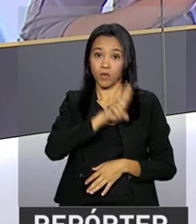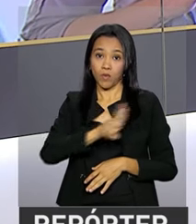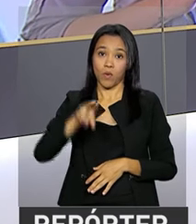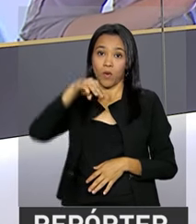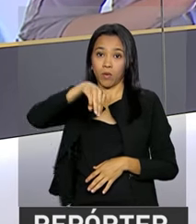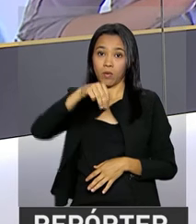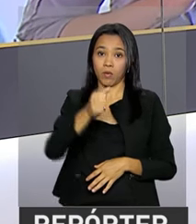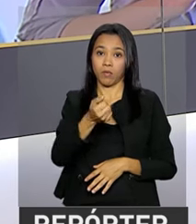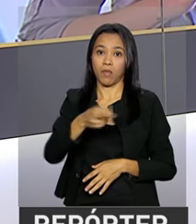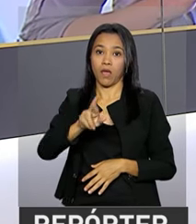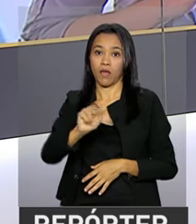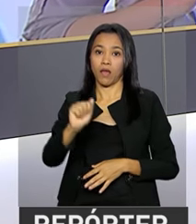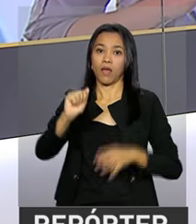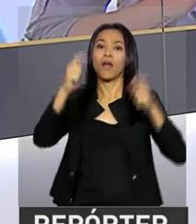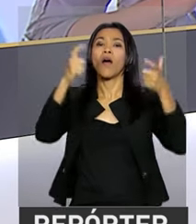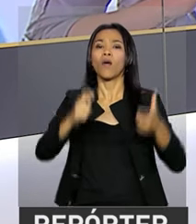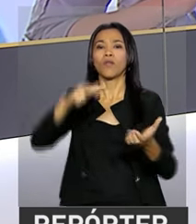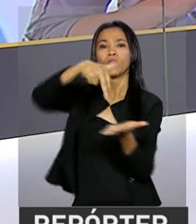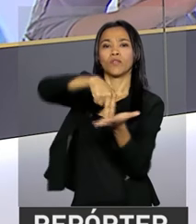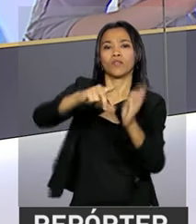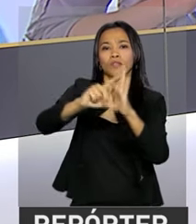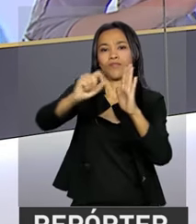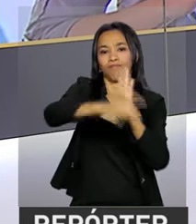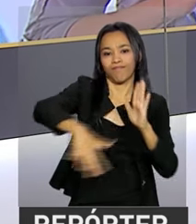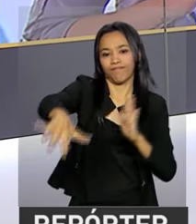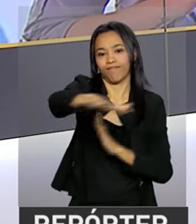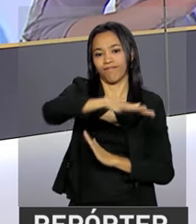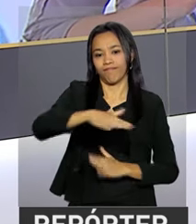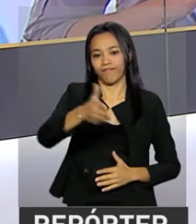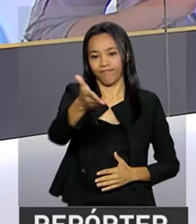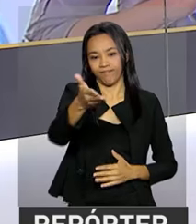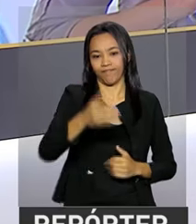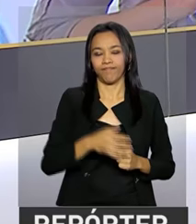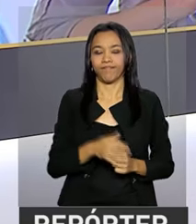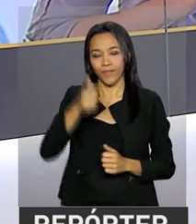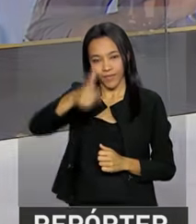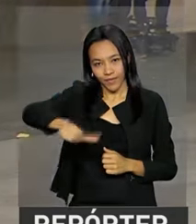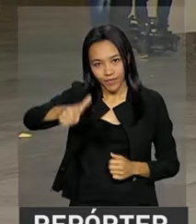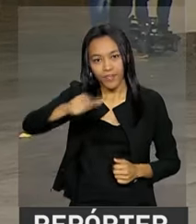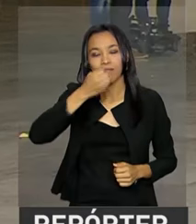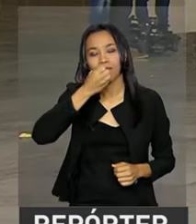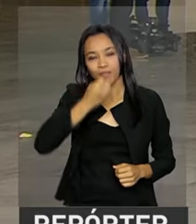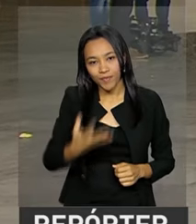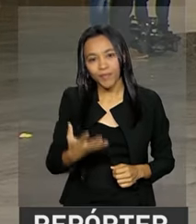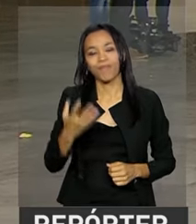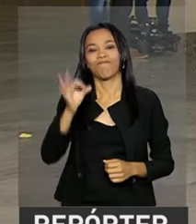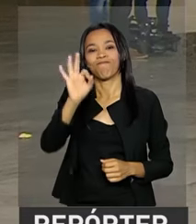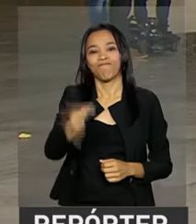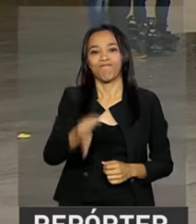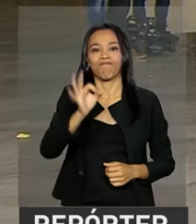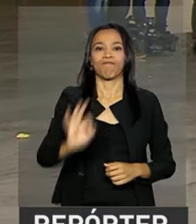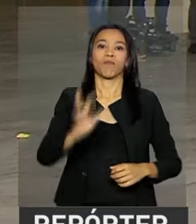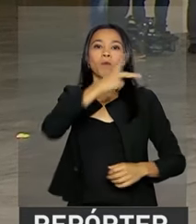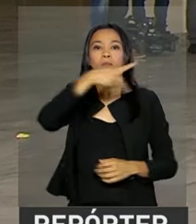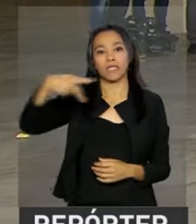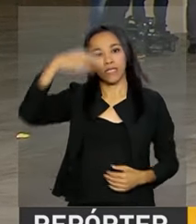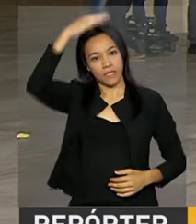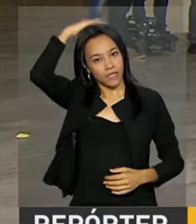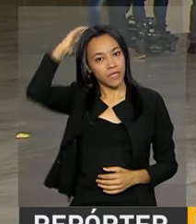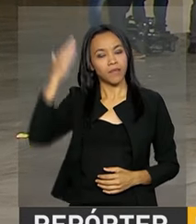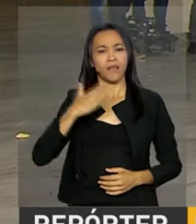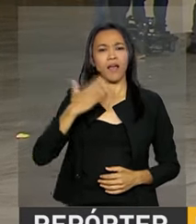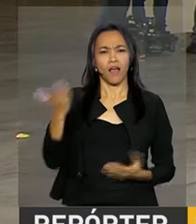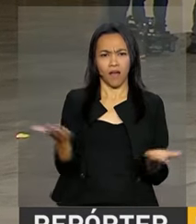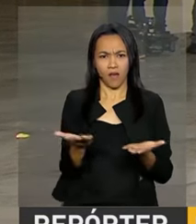Palácio e traz os detalhes para a gente. Oi, Mara, mais uma vez, bom dia. Bom dia, Leandro. É isso mesmo. O presidente Michel Temer se reúne